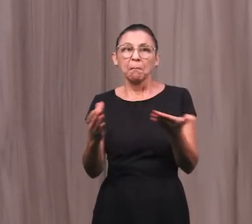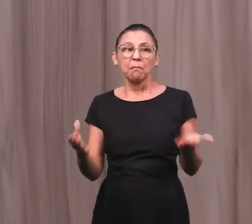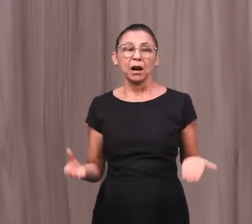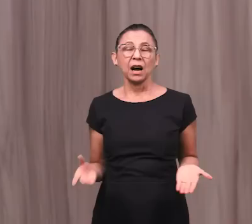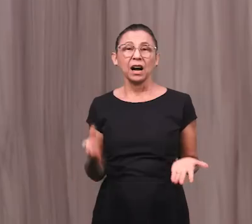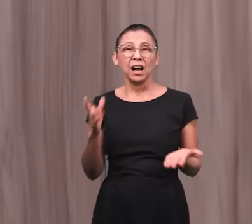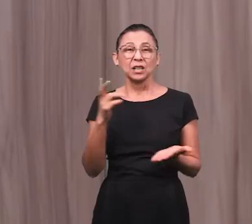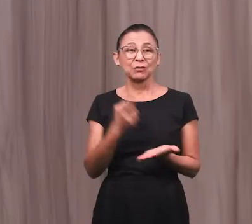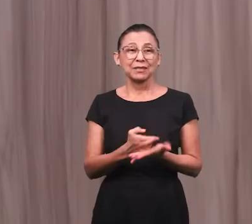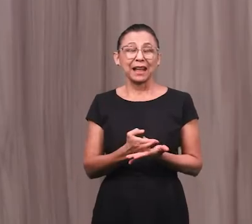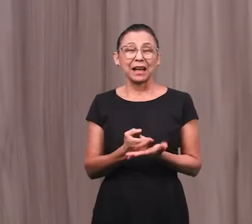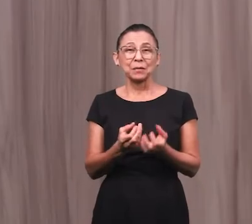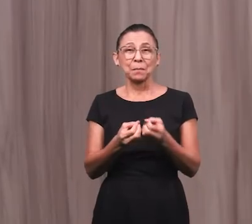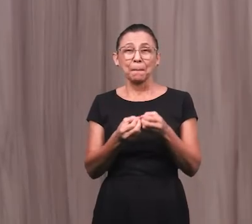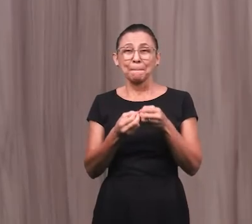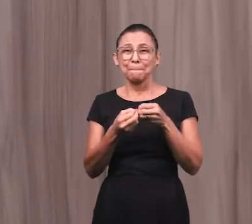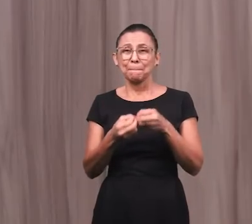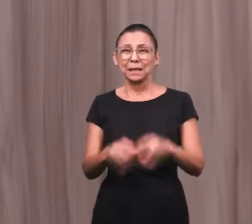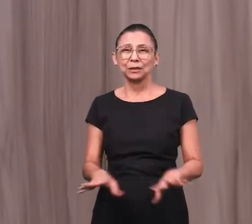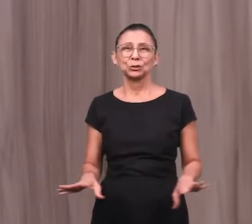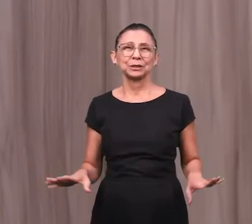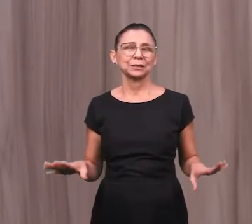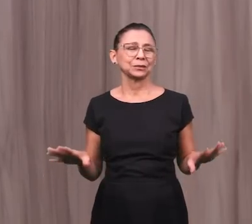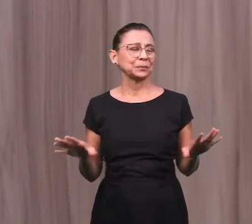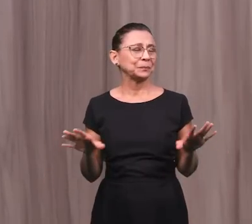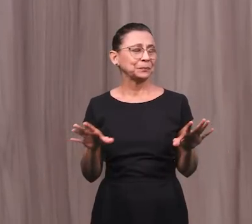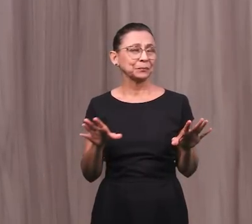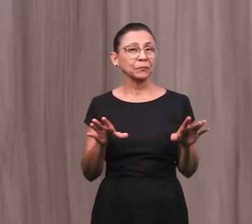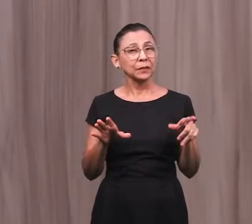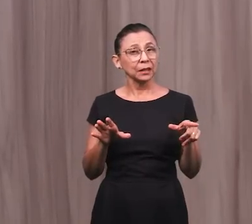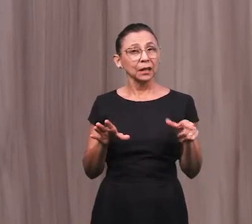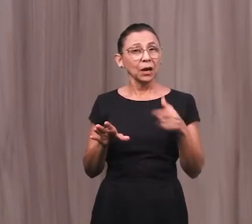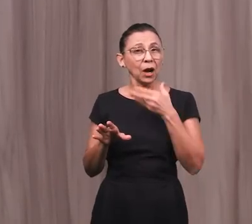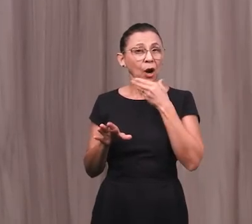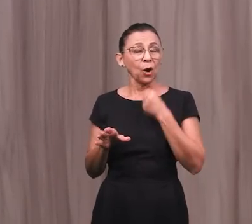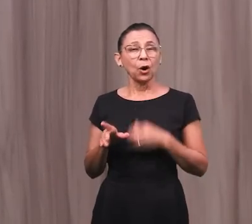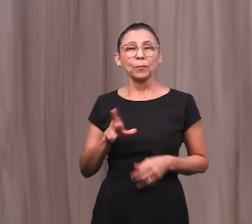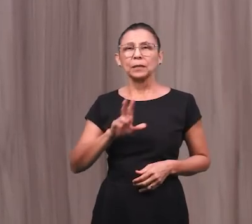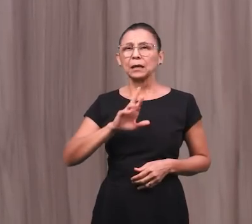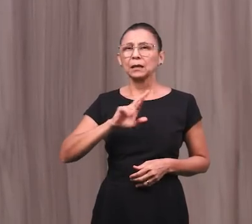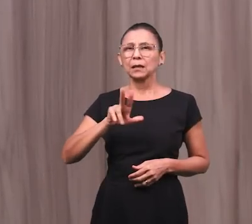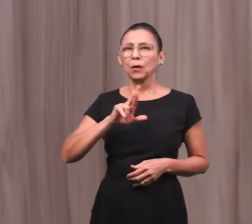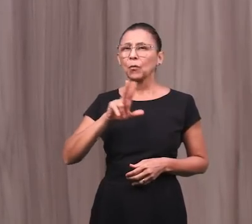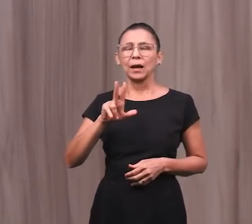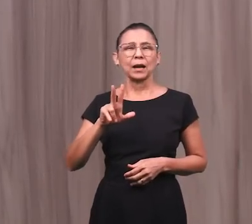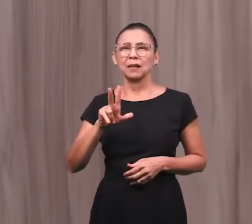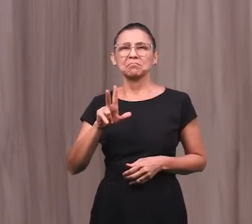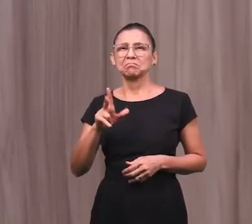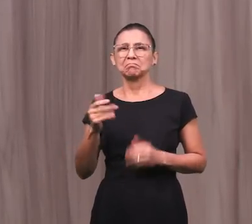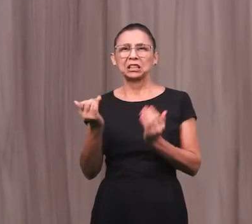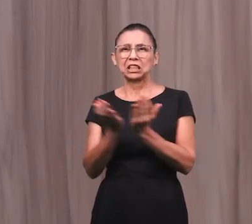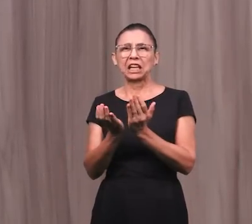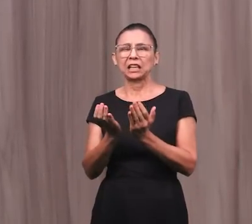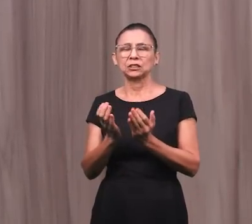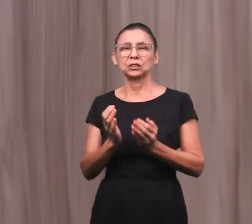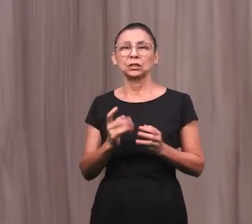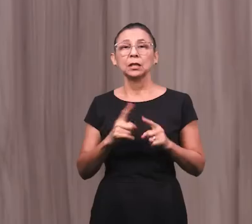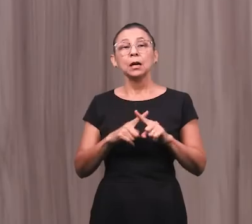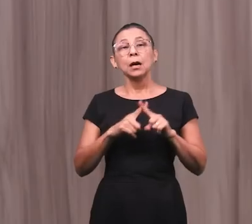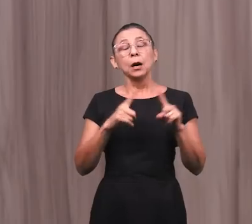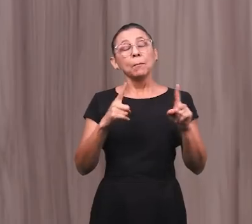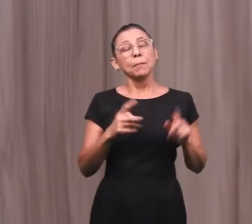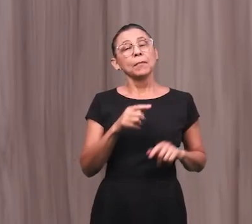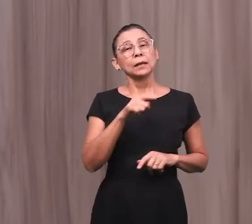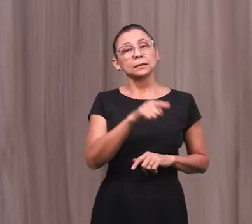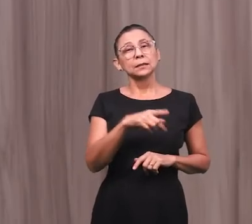ele esperava, vindo a perder tudo. Esse homem não é da igreja, mas tem uma filha que reúne em uma